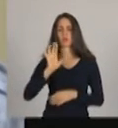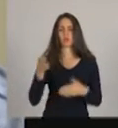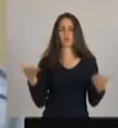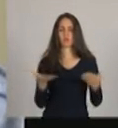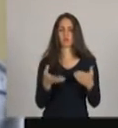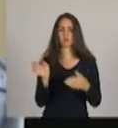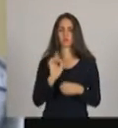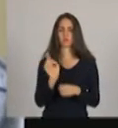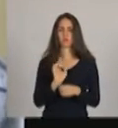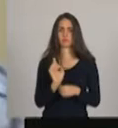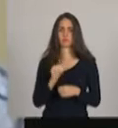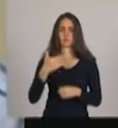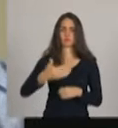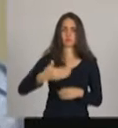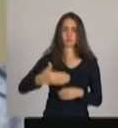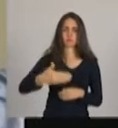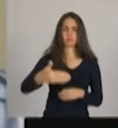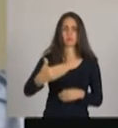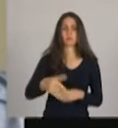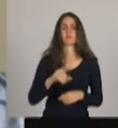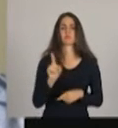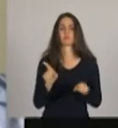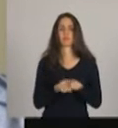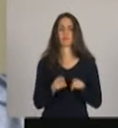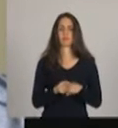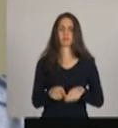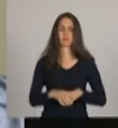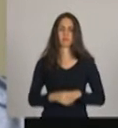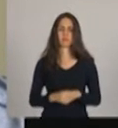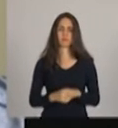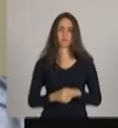agora, mas para as próximas gerações.